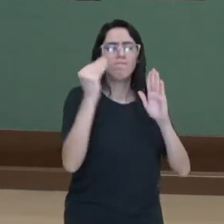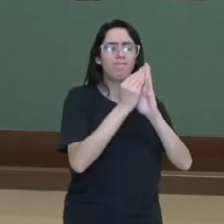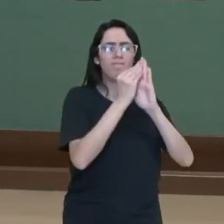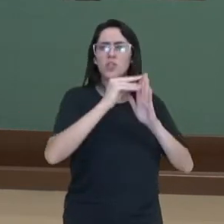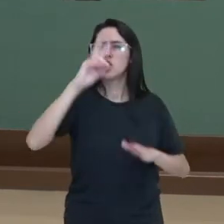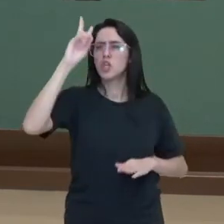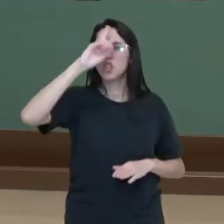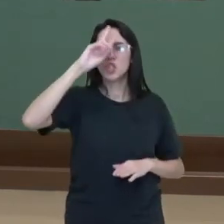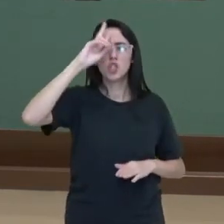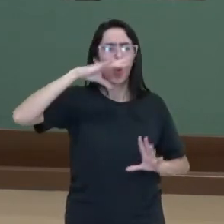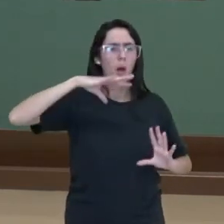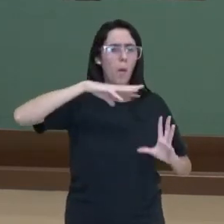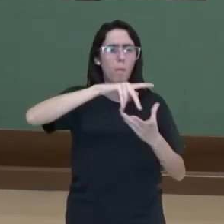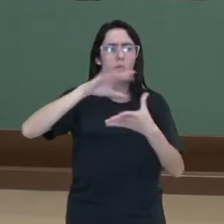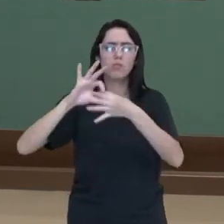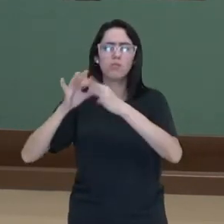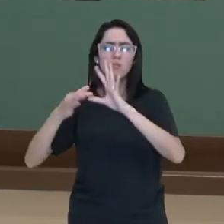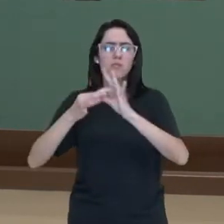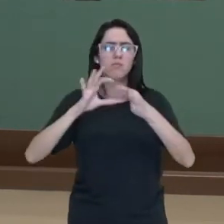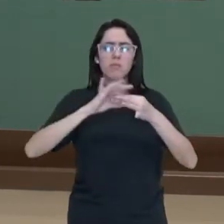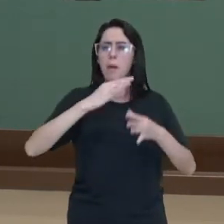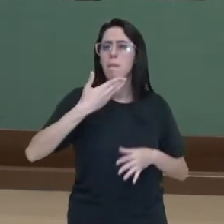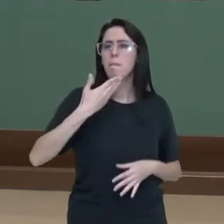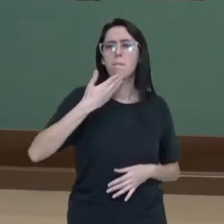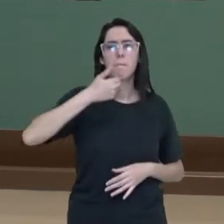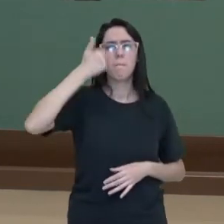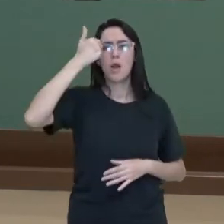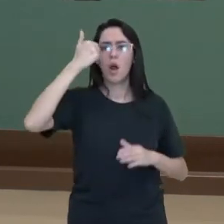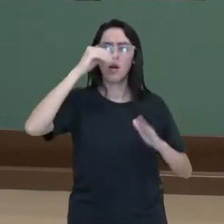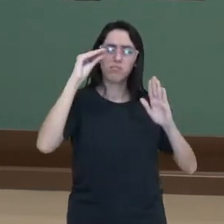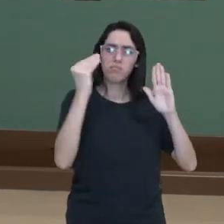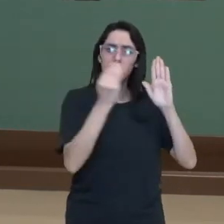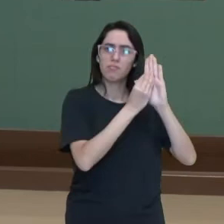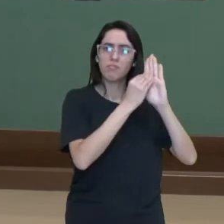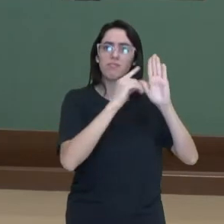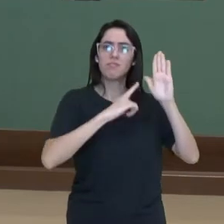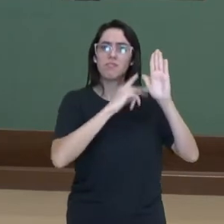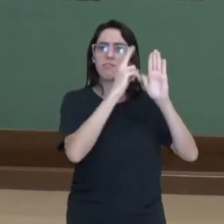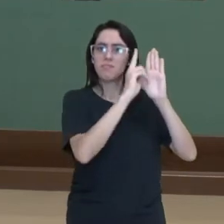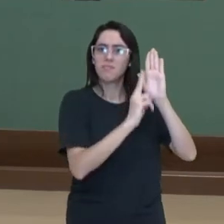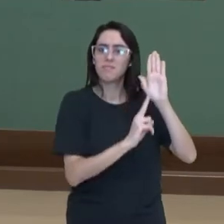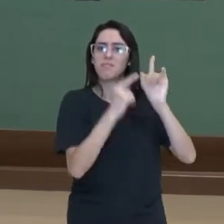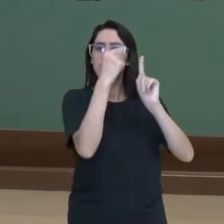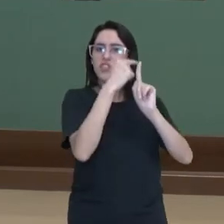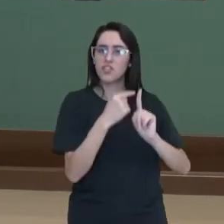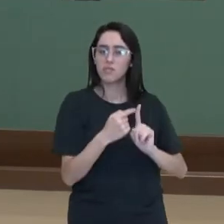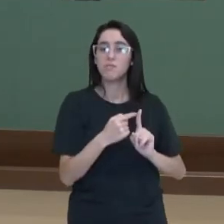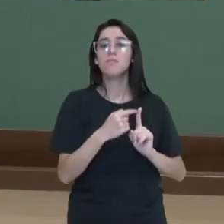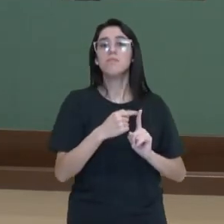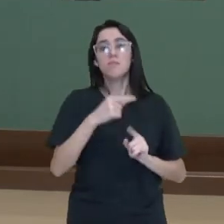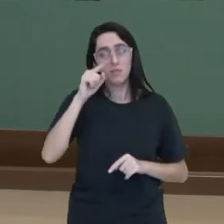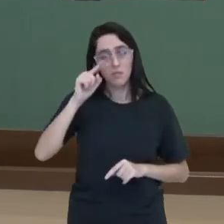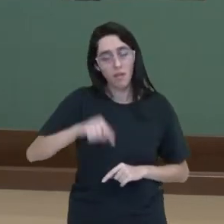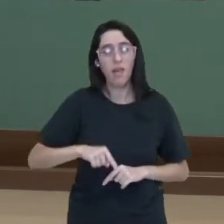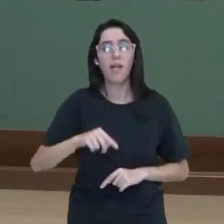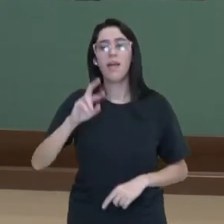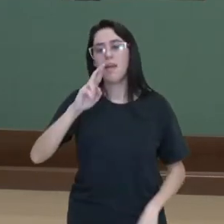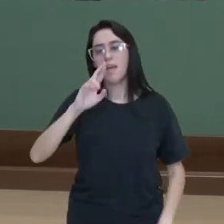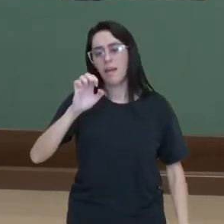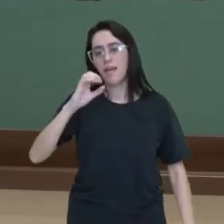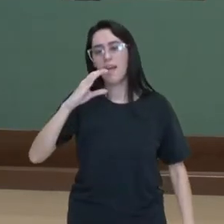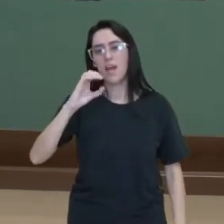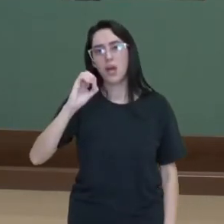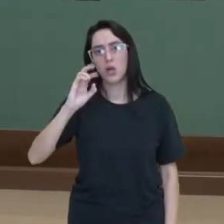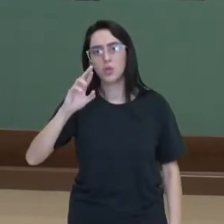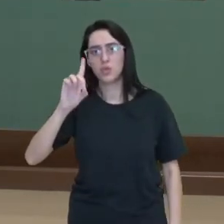das Olimpíadas um atleta conseguiu em uma determinada modalidade esportiva, aquele é o recorde